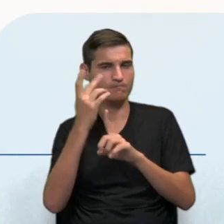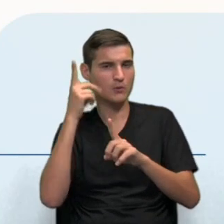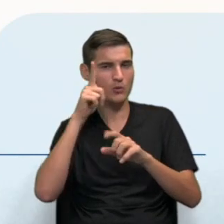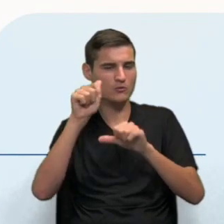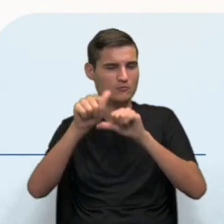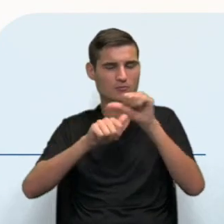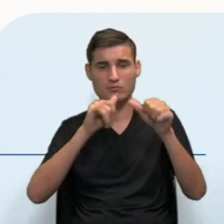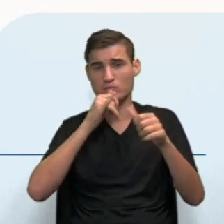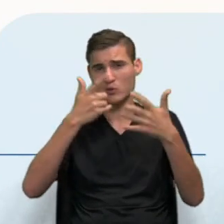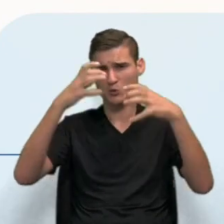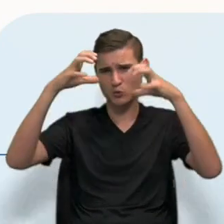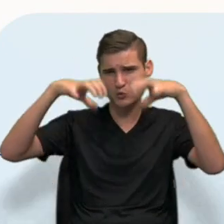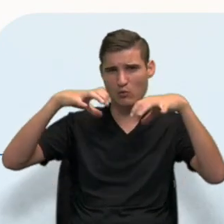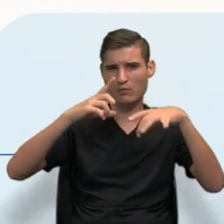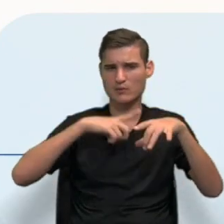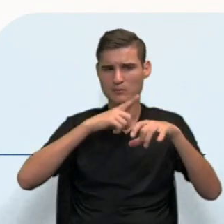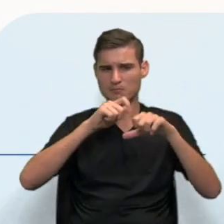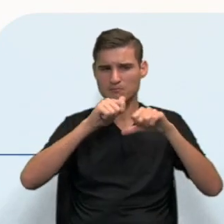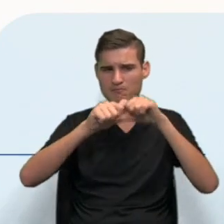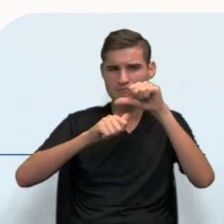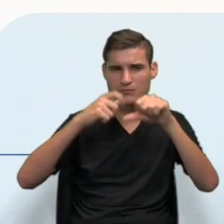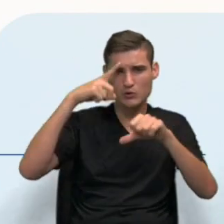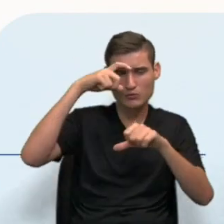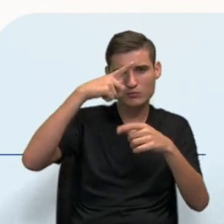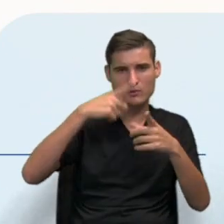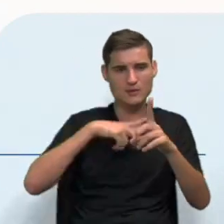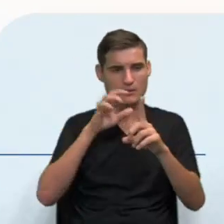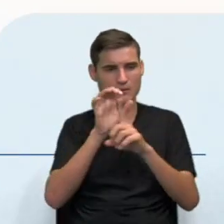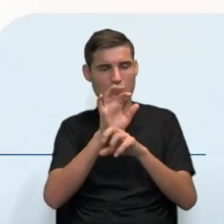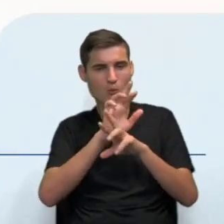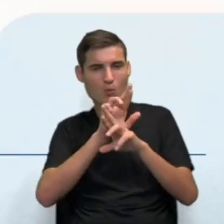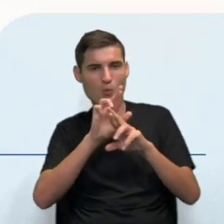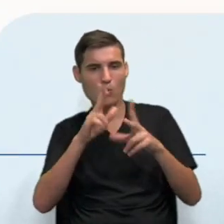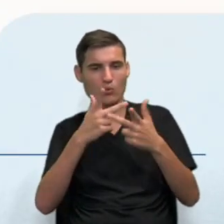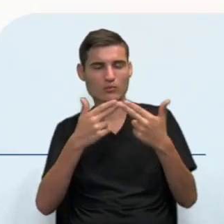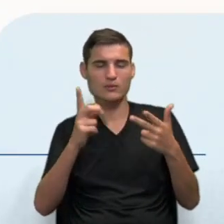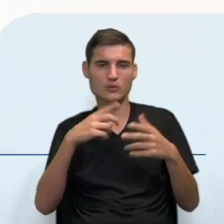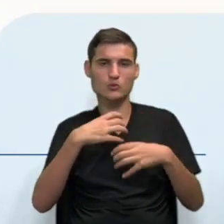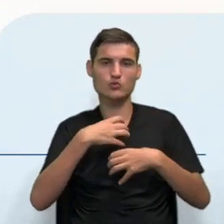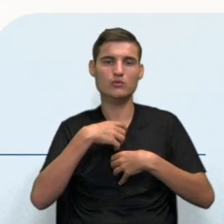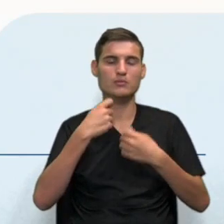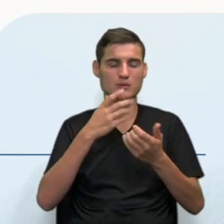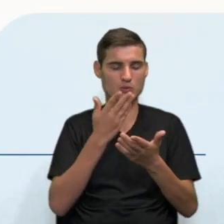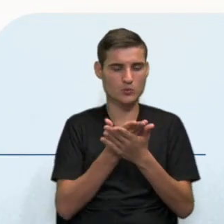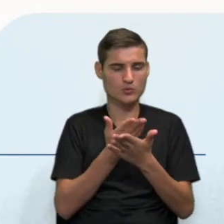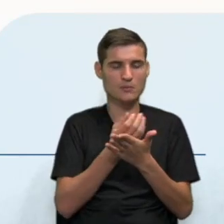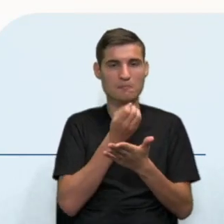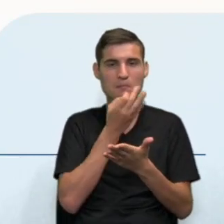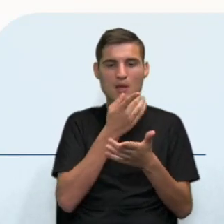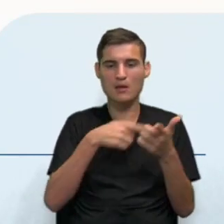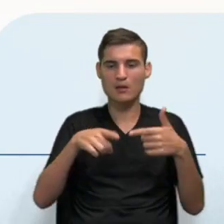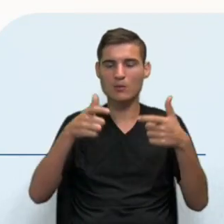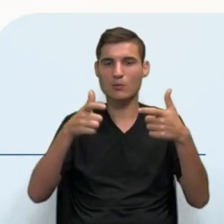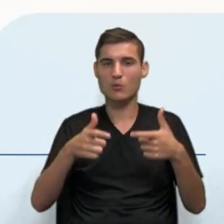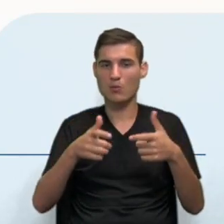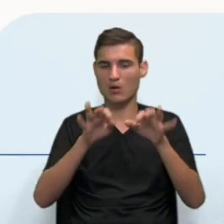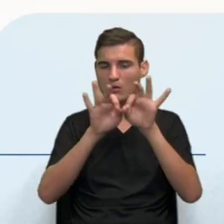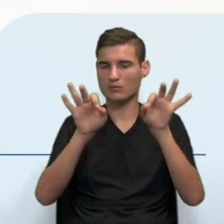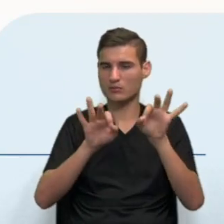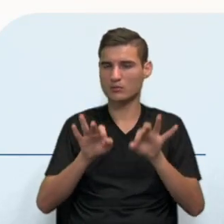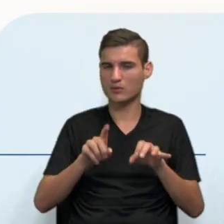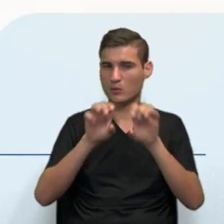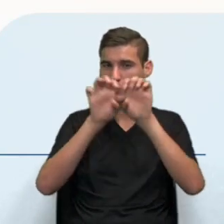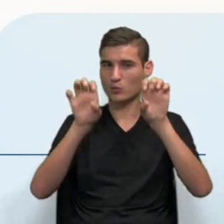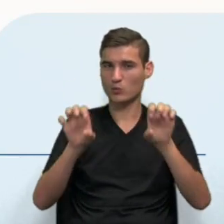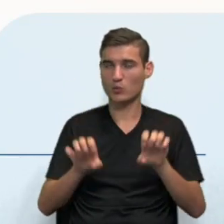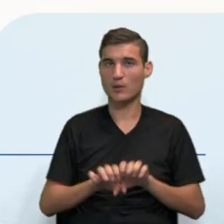a interferência é de um jeito. Quando não está chovendo, a interferência é de outro jeito. Tem que saber, tem que estudar muito bem esse canal. Depois, o